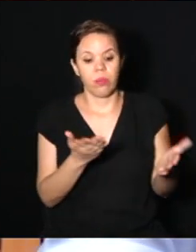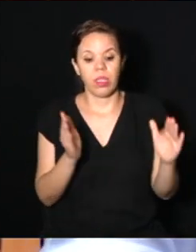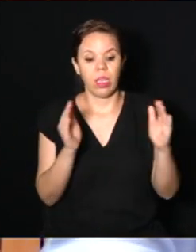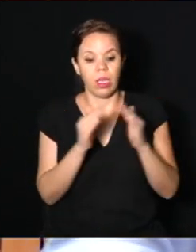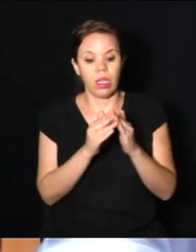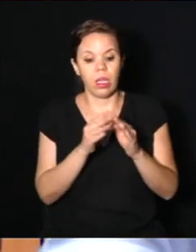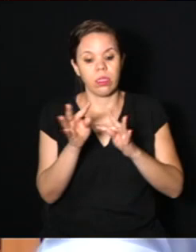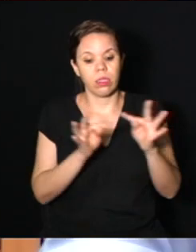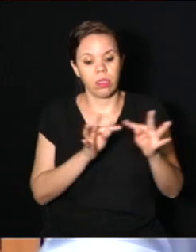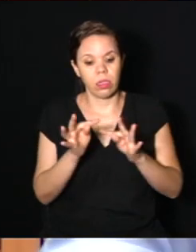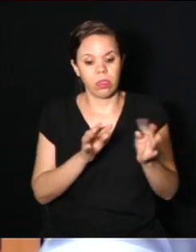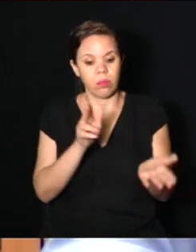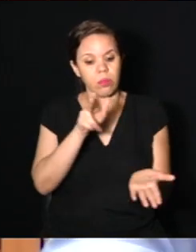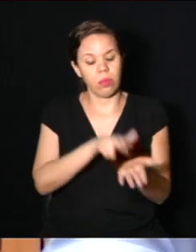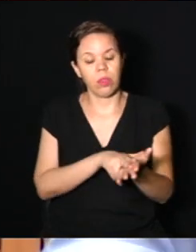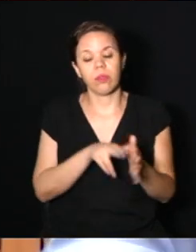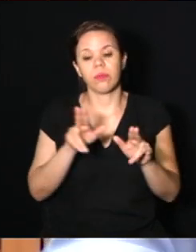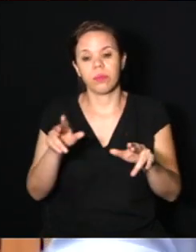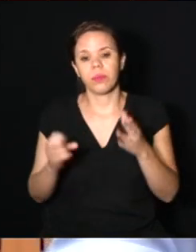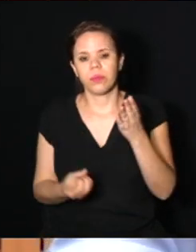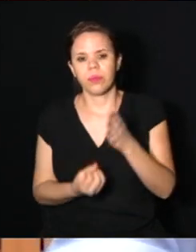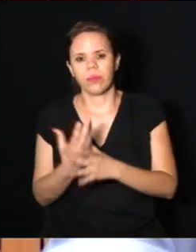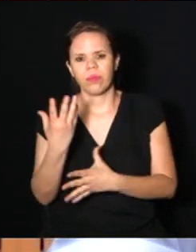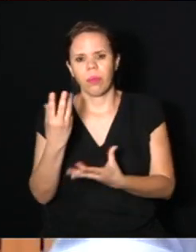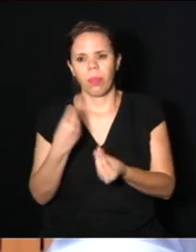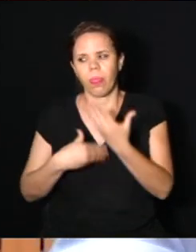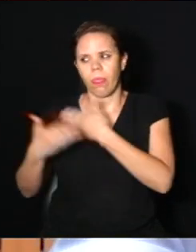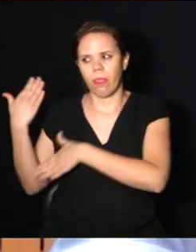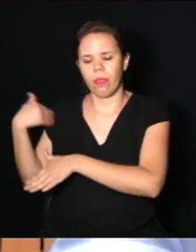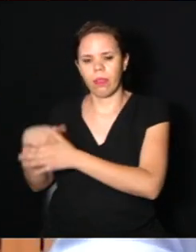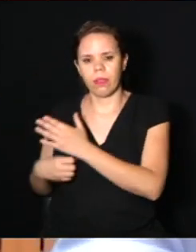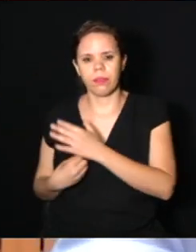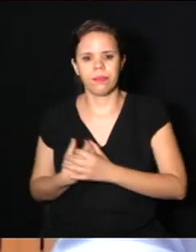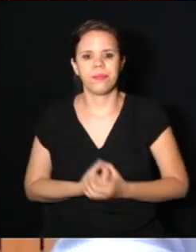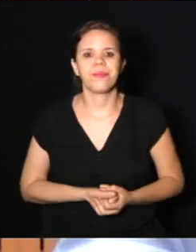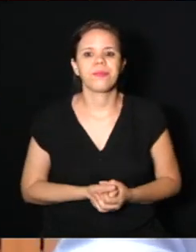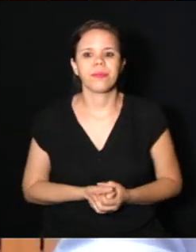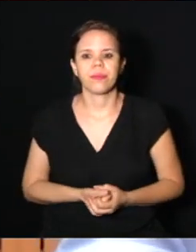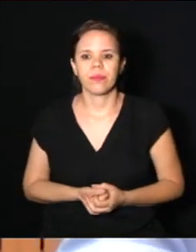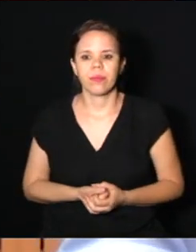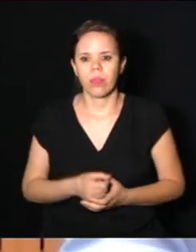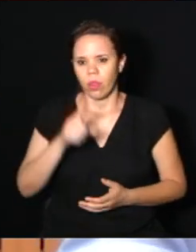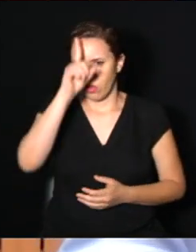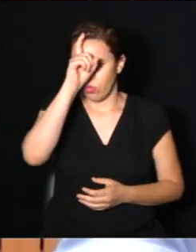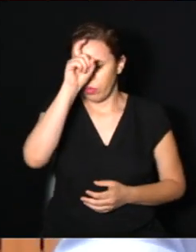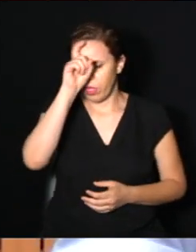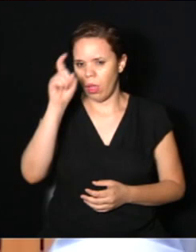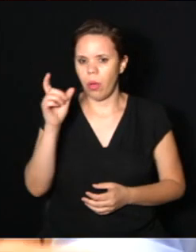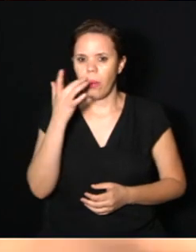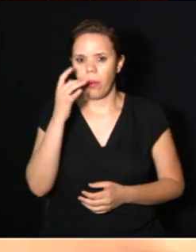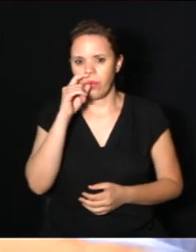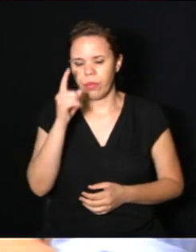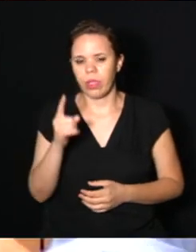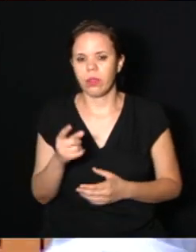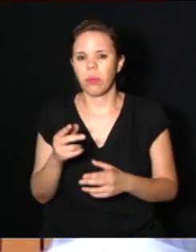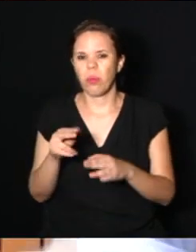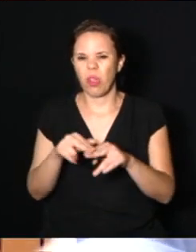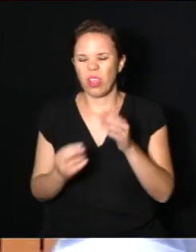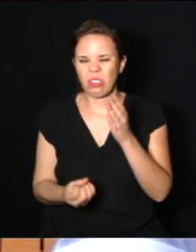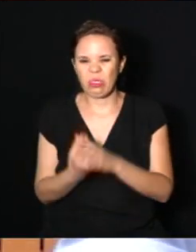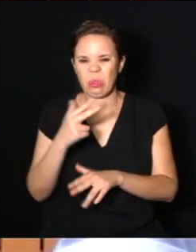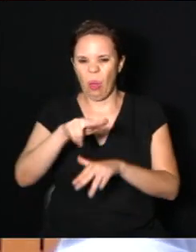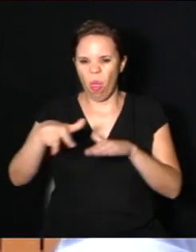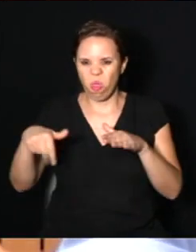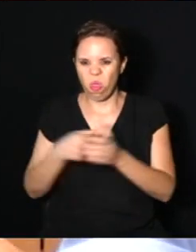o que acontece aqui, com o colapso ocorrido, né, no Hospital Ouro Verde, em decorrência da corrupção que aconteceu e